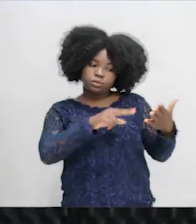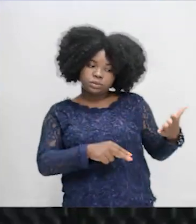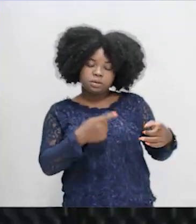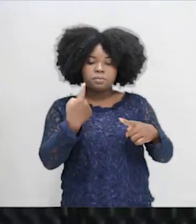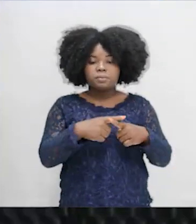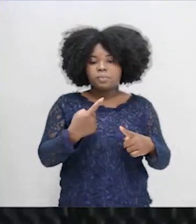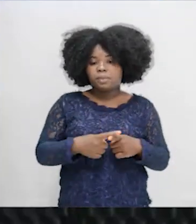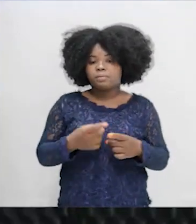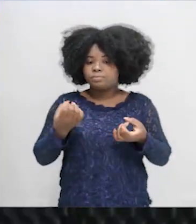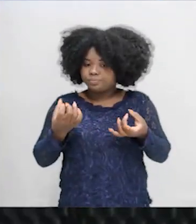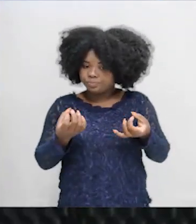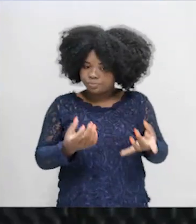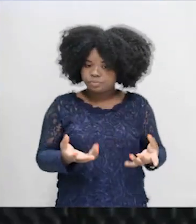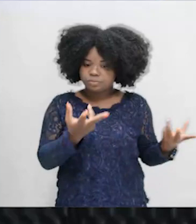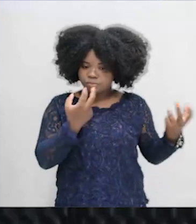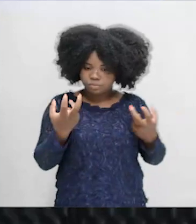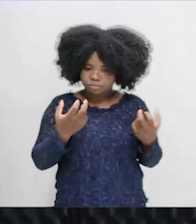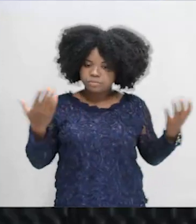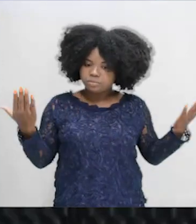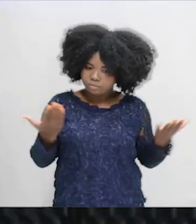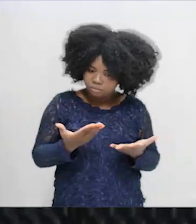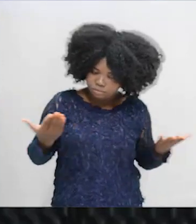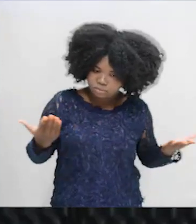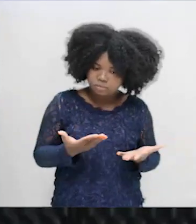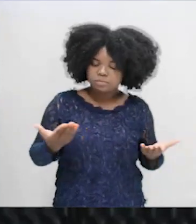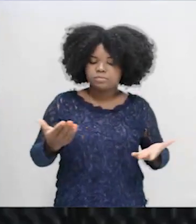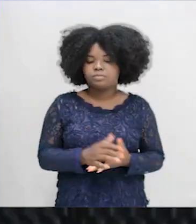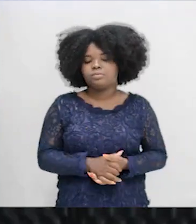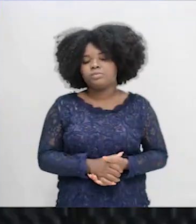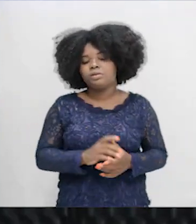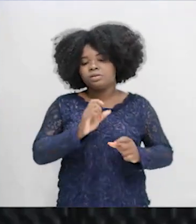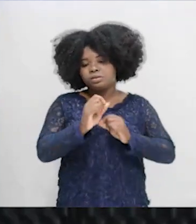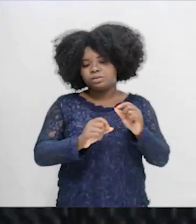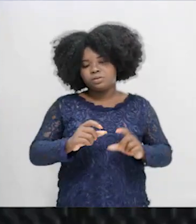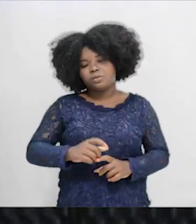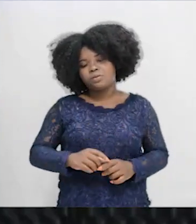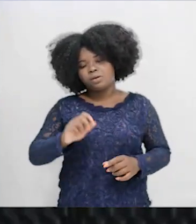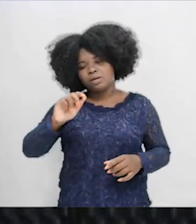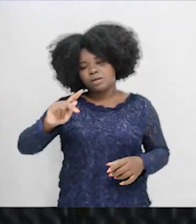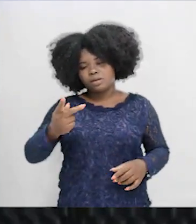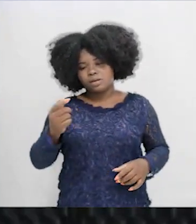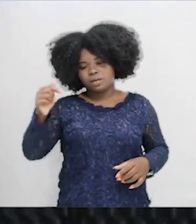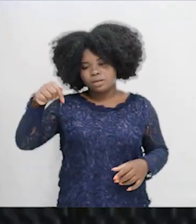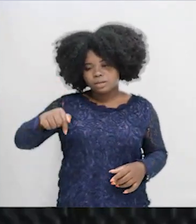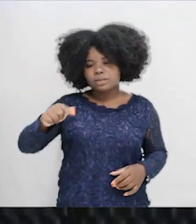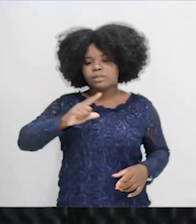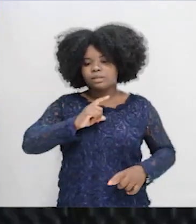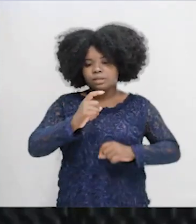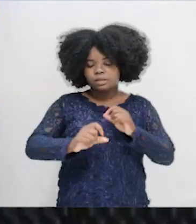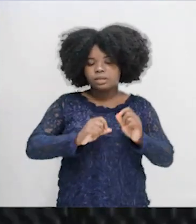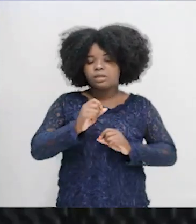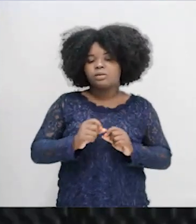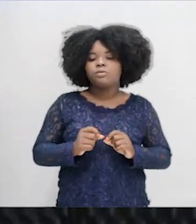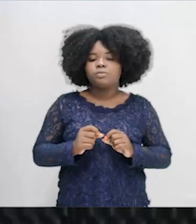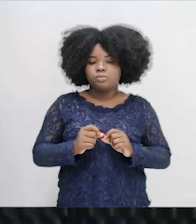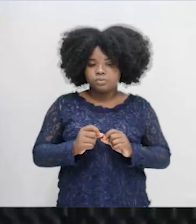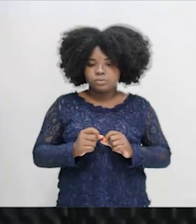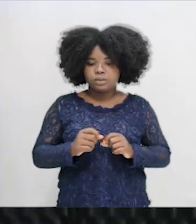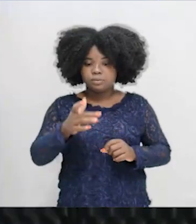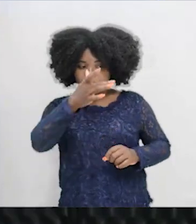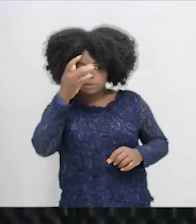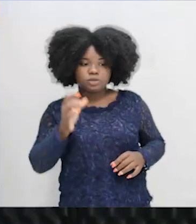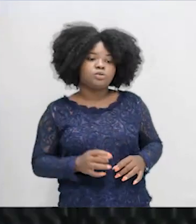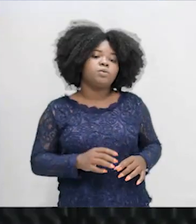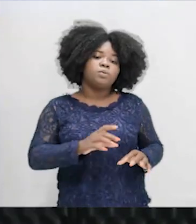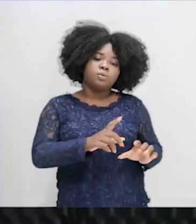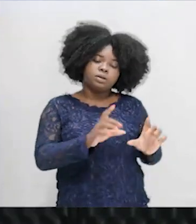mercado percebeu atualmente, quer dizer, atualmente já há um certo tempo, de que os quadrinhos eles têm mercados específicos, têm públicos